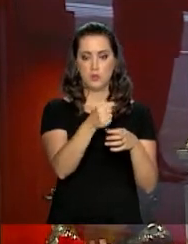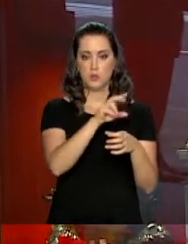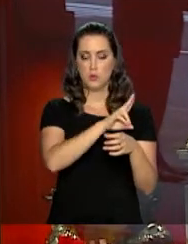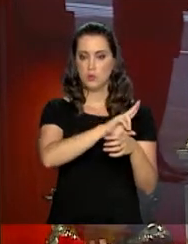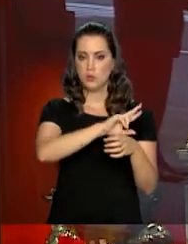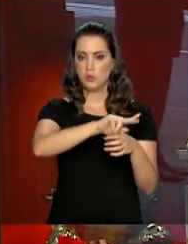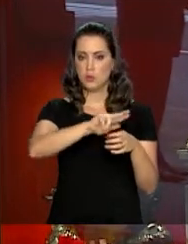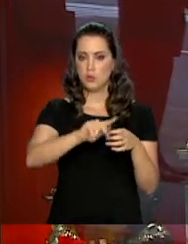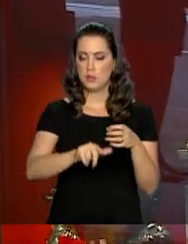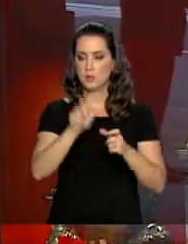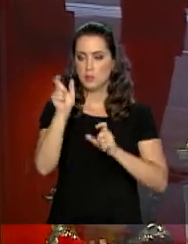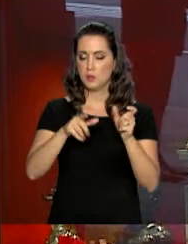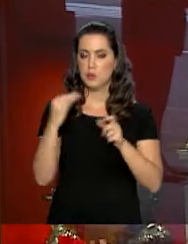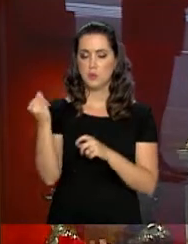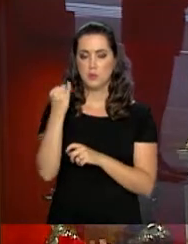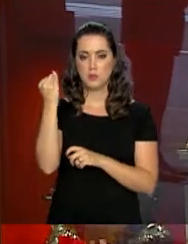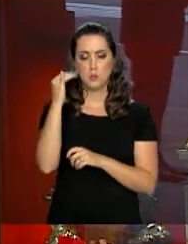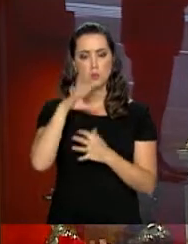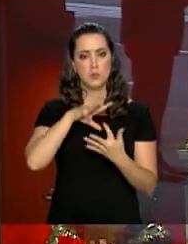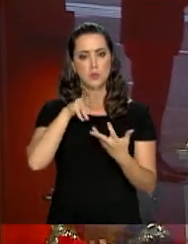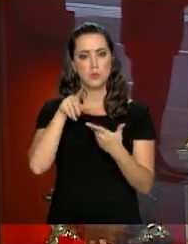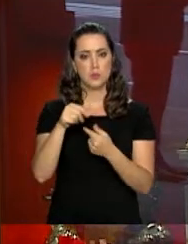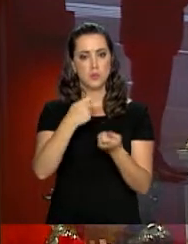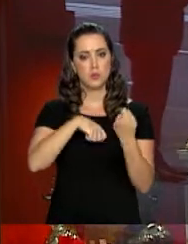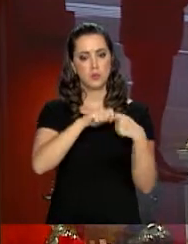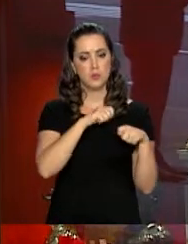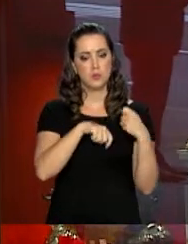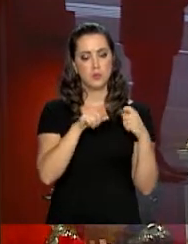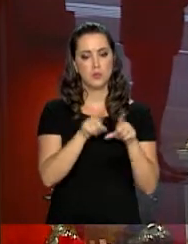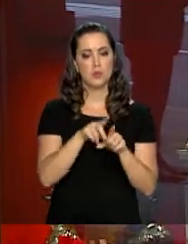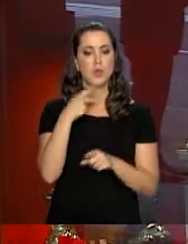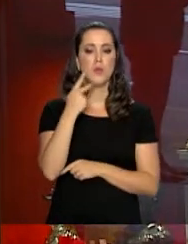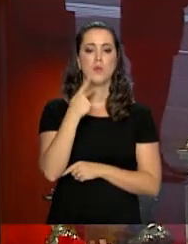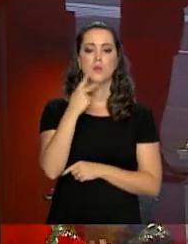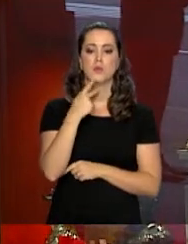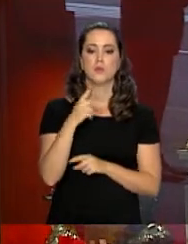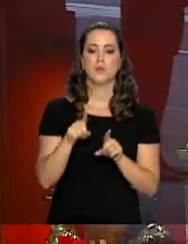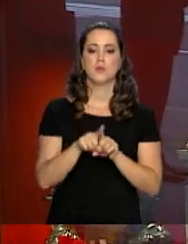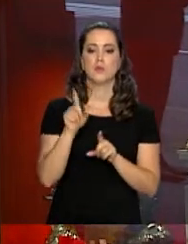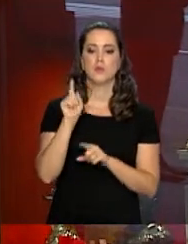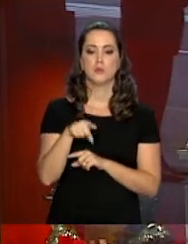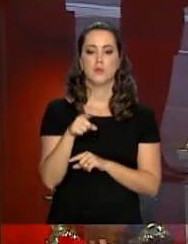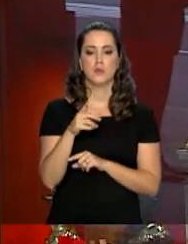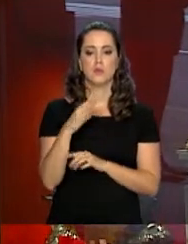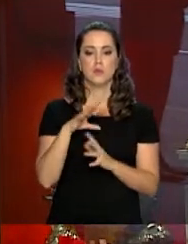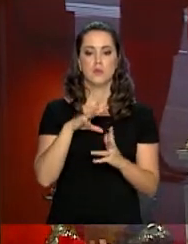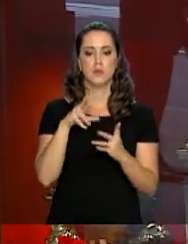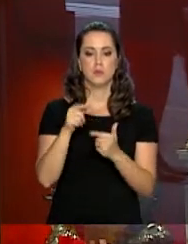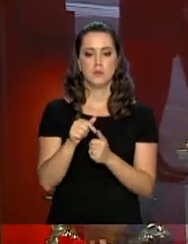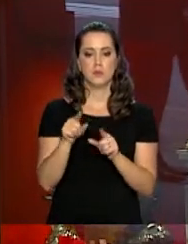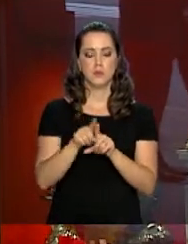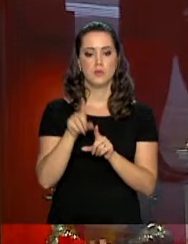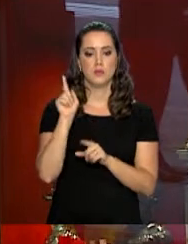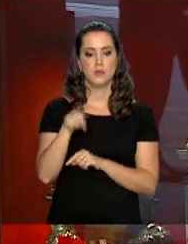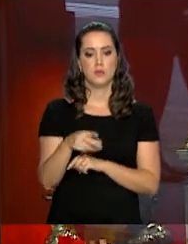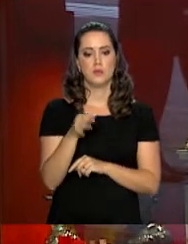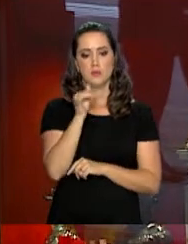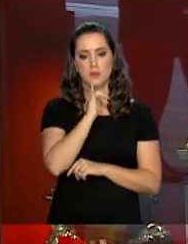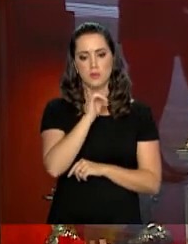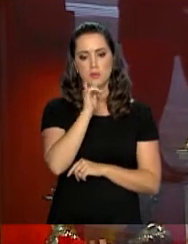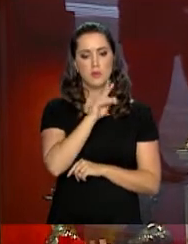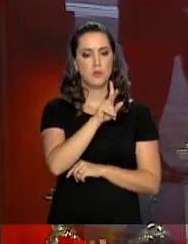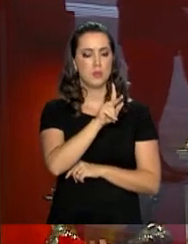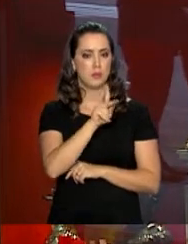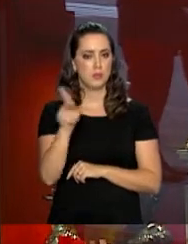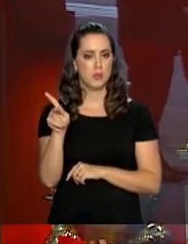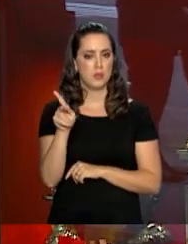aí do cenário da economia e político, grandes nomes aí internacionais, né? Como o